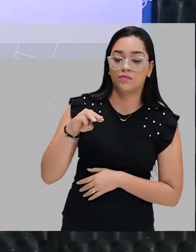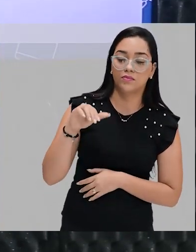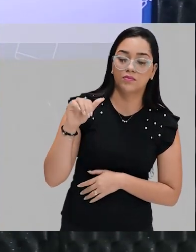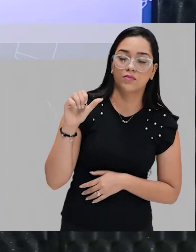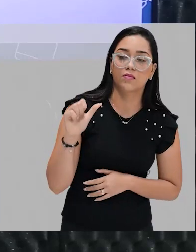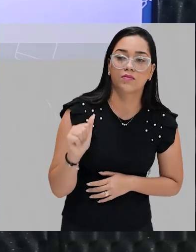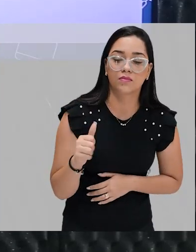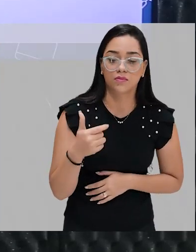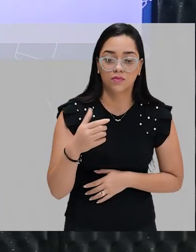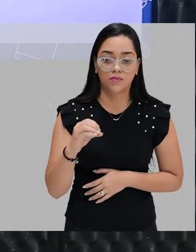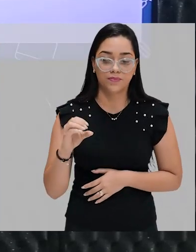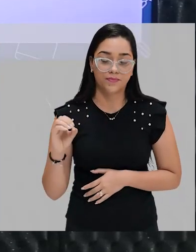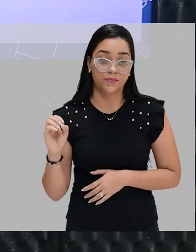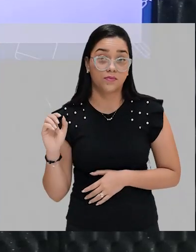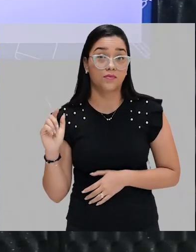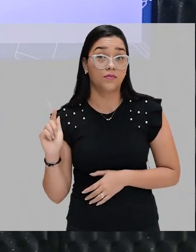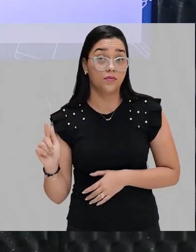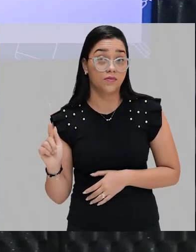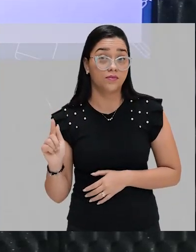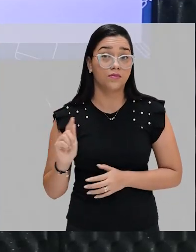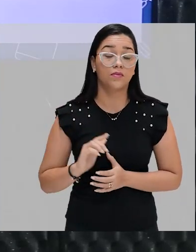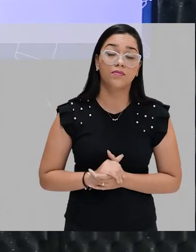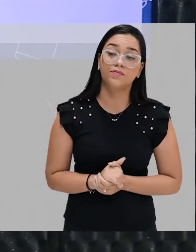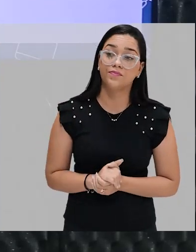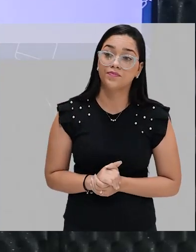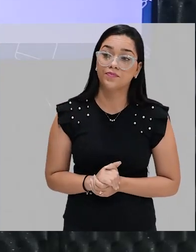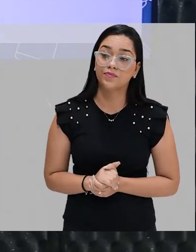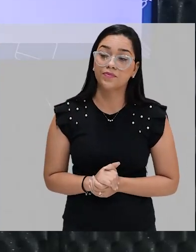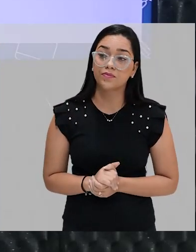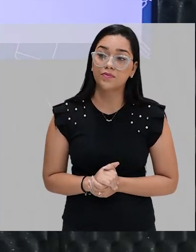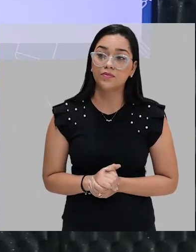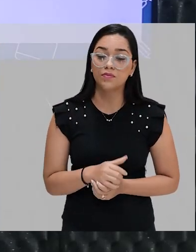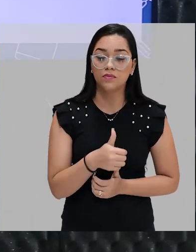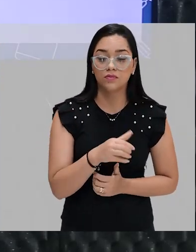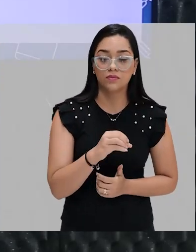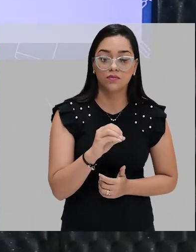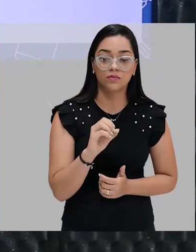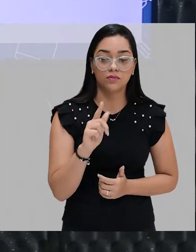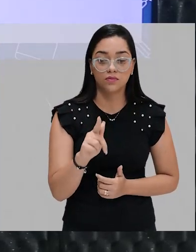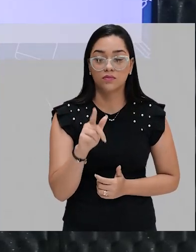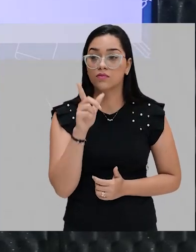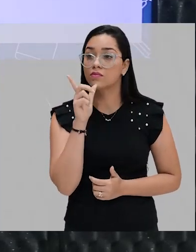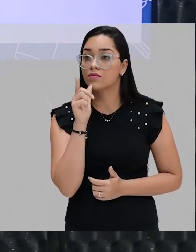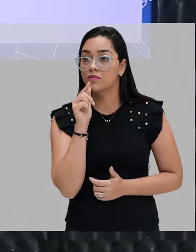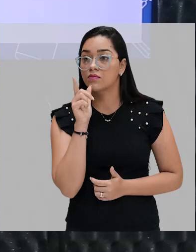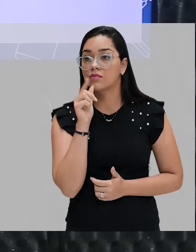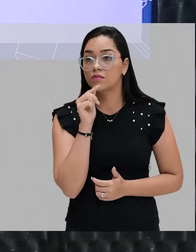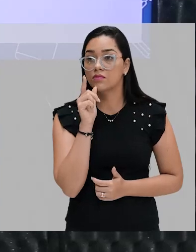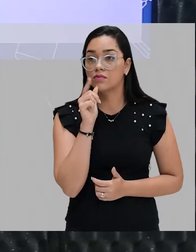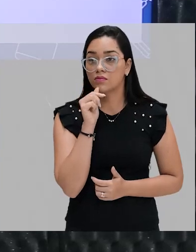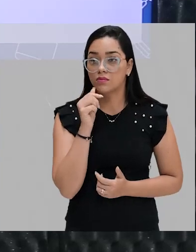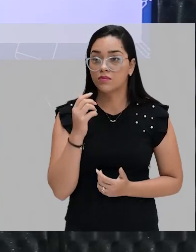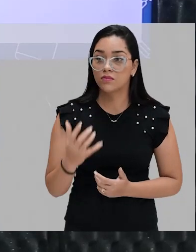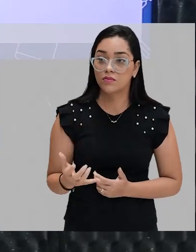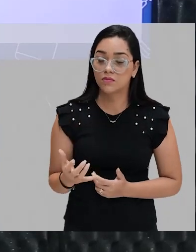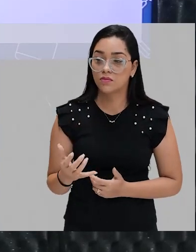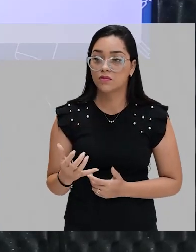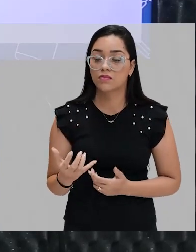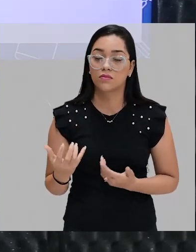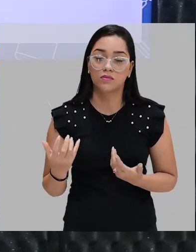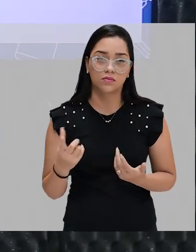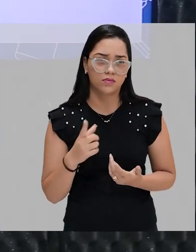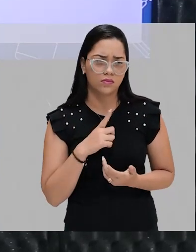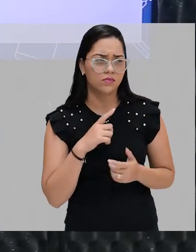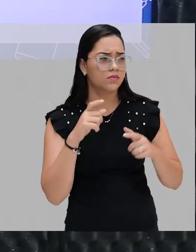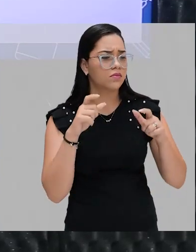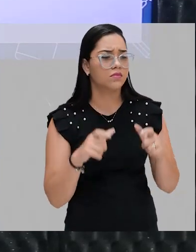total, 200 gramas. Então, olha só, 100 gramas de água, né? Aí,